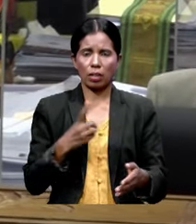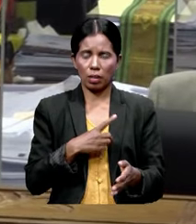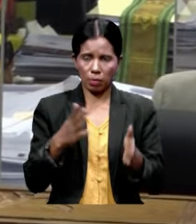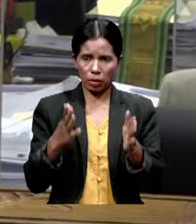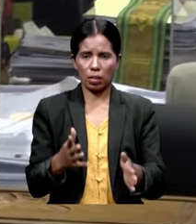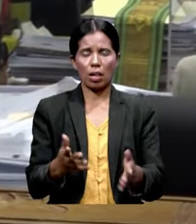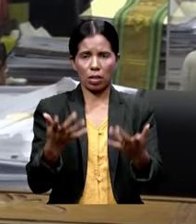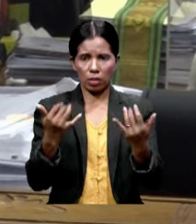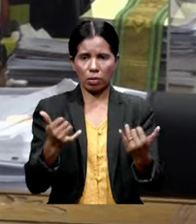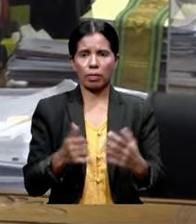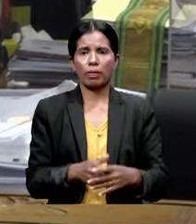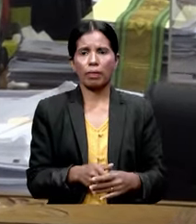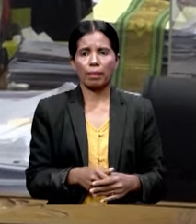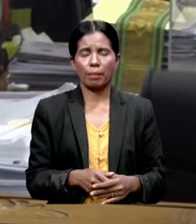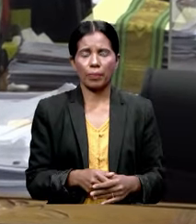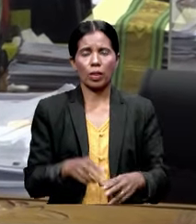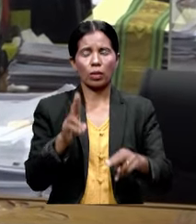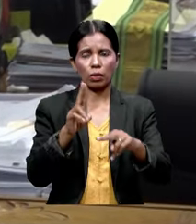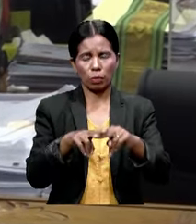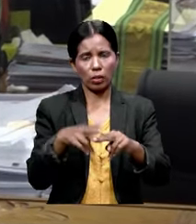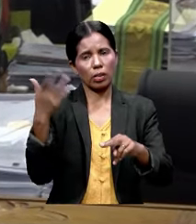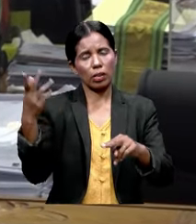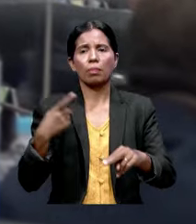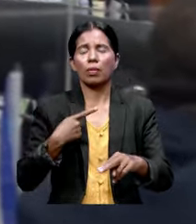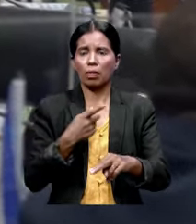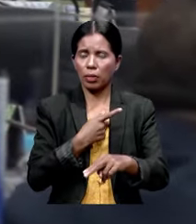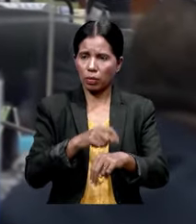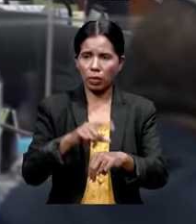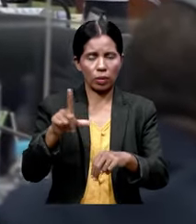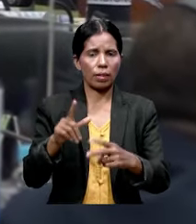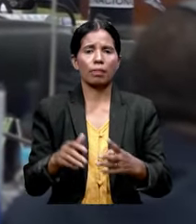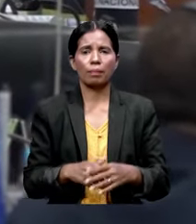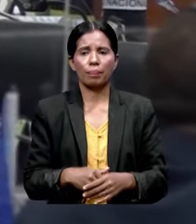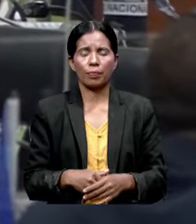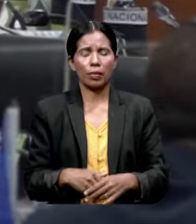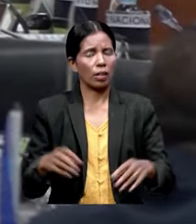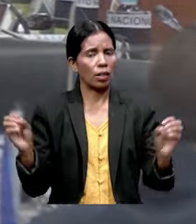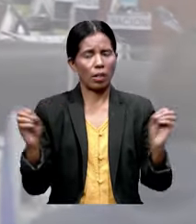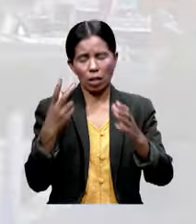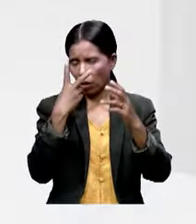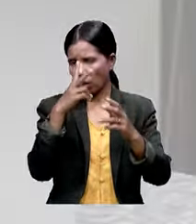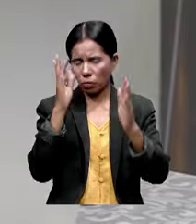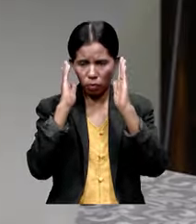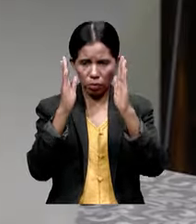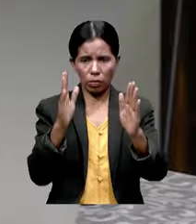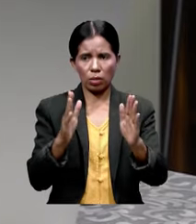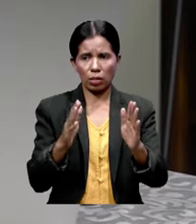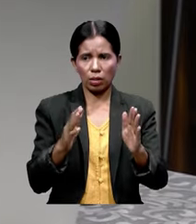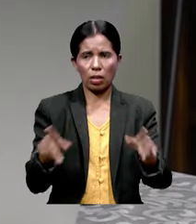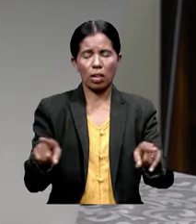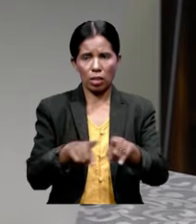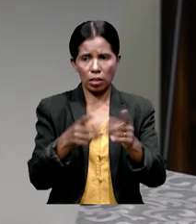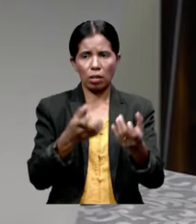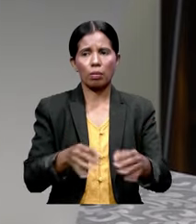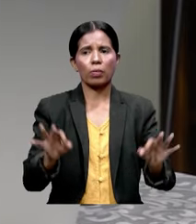agora dá um tour para o Parlamento Nacional. Ela trata assunto de mudar assunto